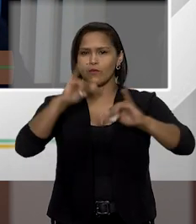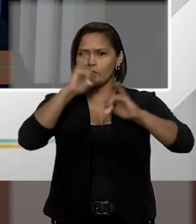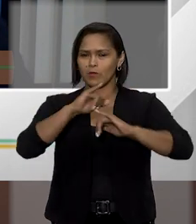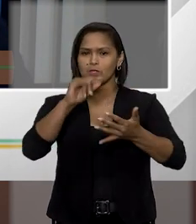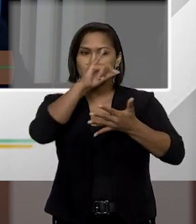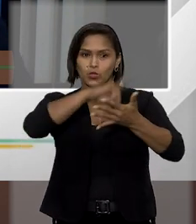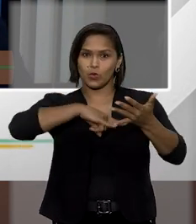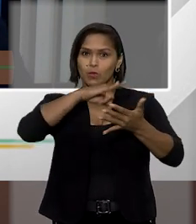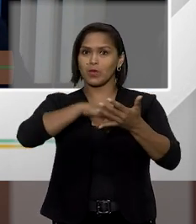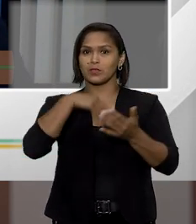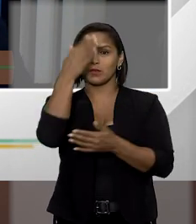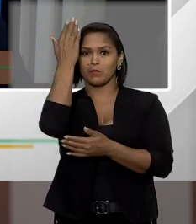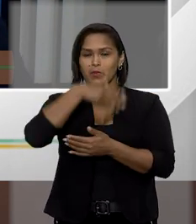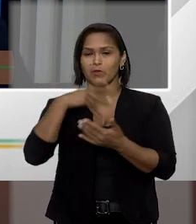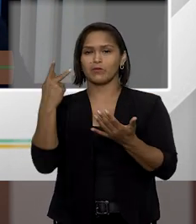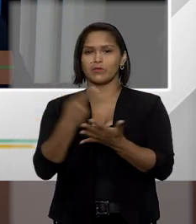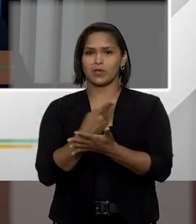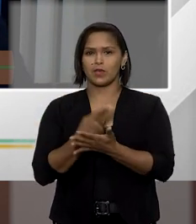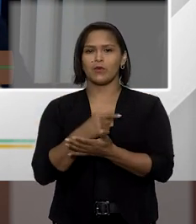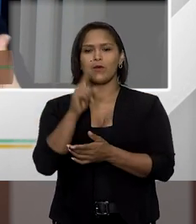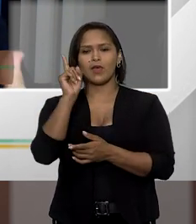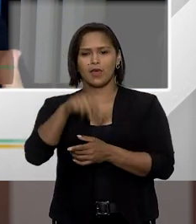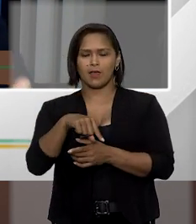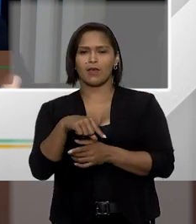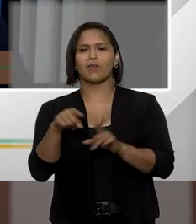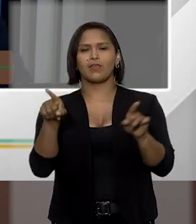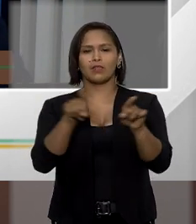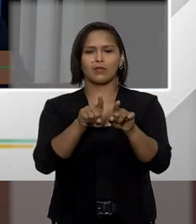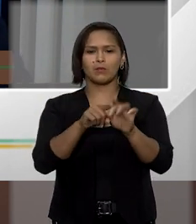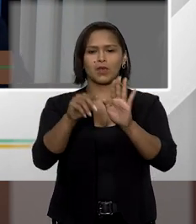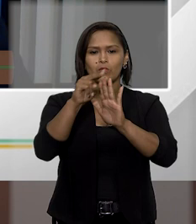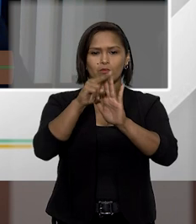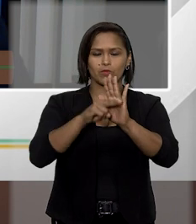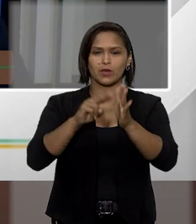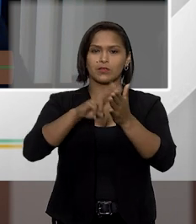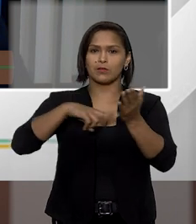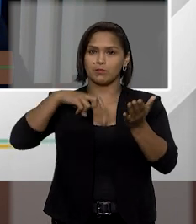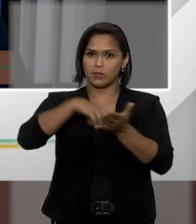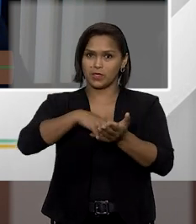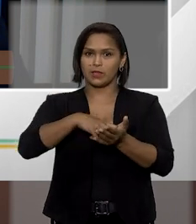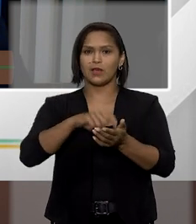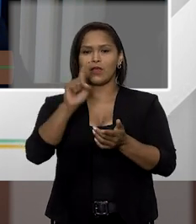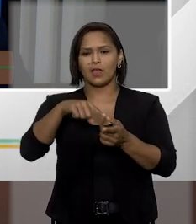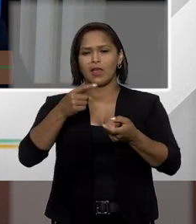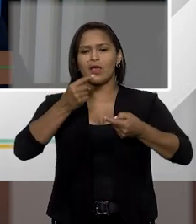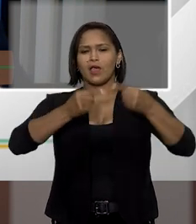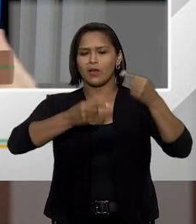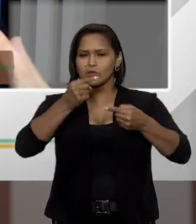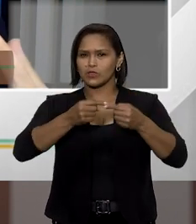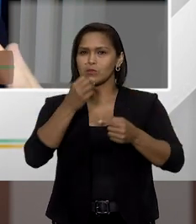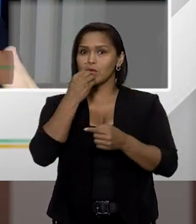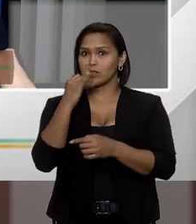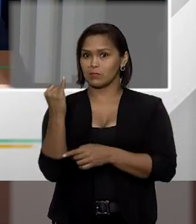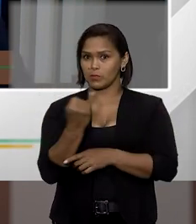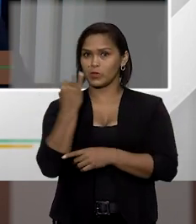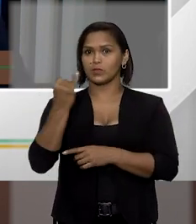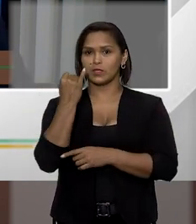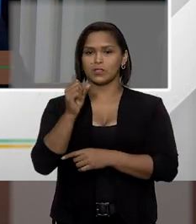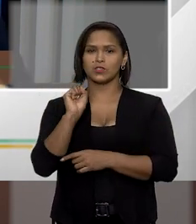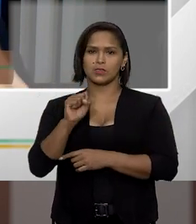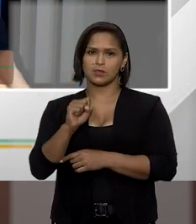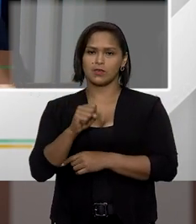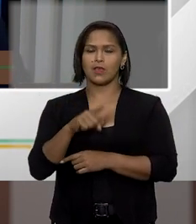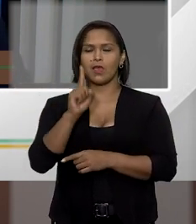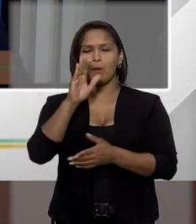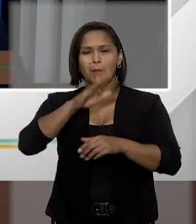informações e documentos que comprovem o ilícito, é uma espécie de atenuação da sua pena. Então, é um instrumento extremamente relevante, é um